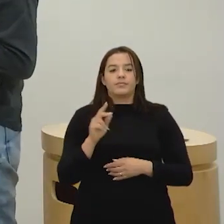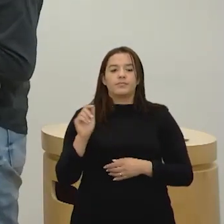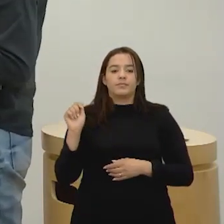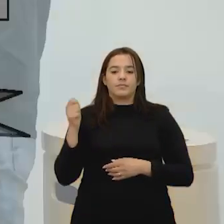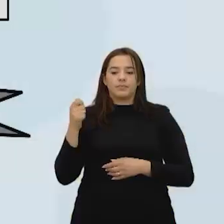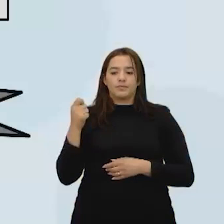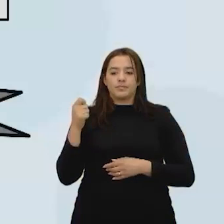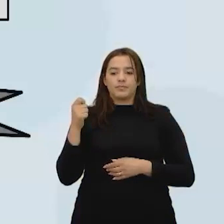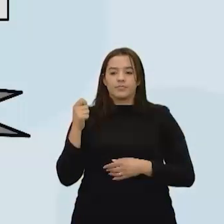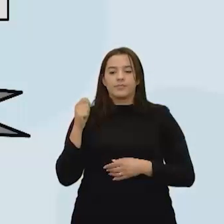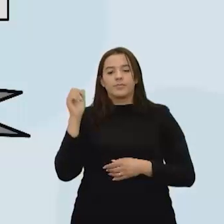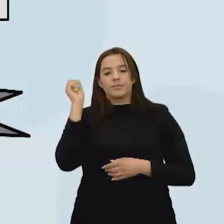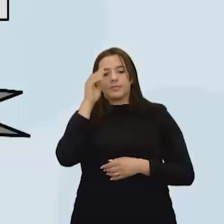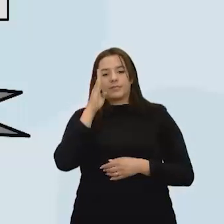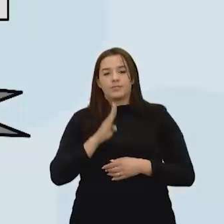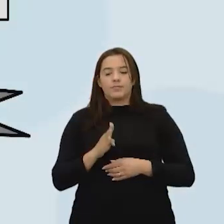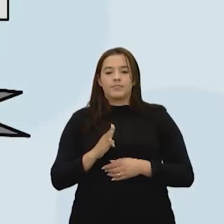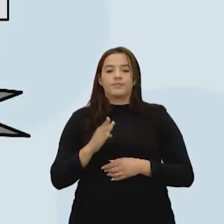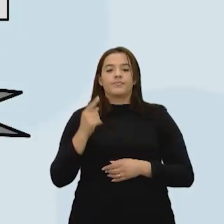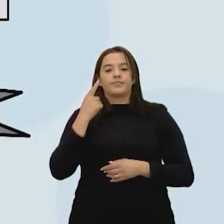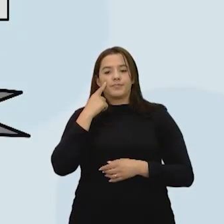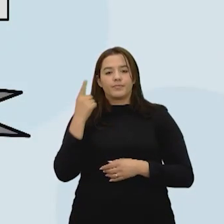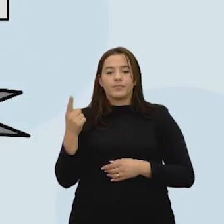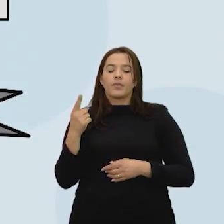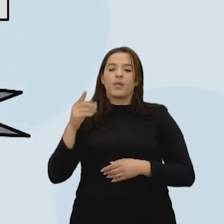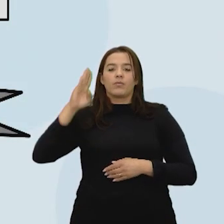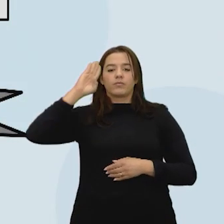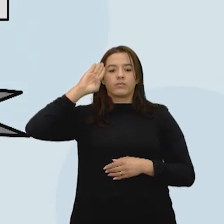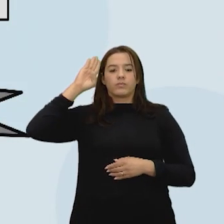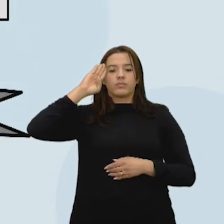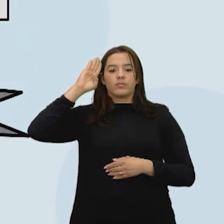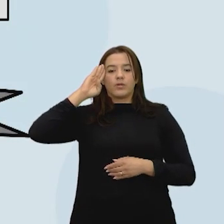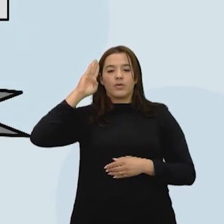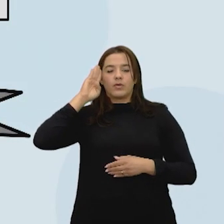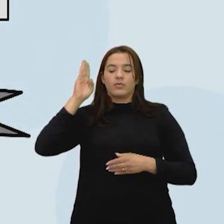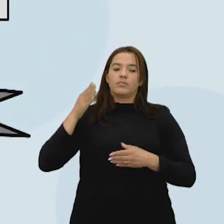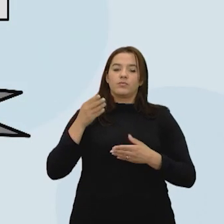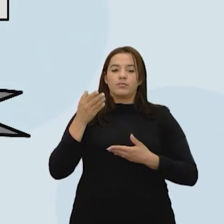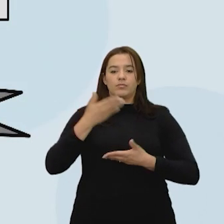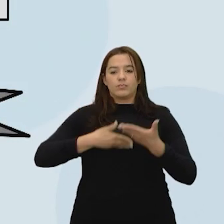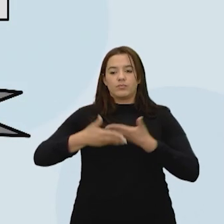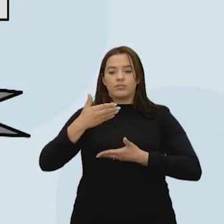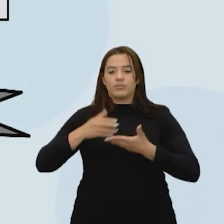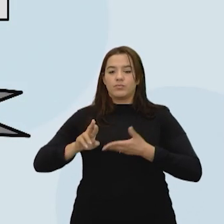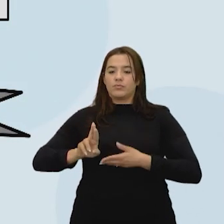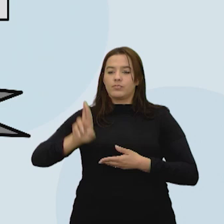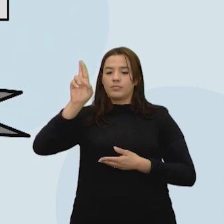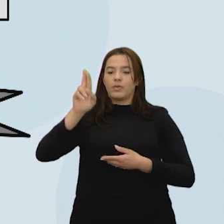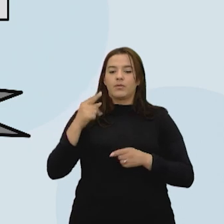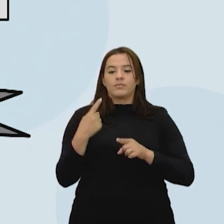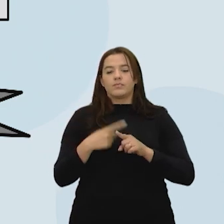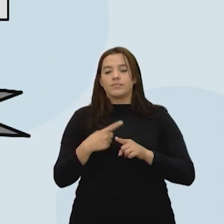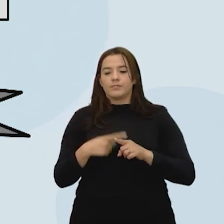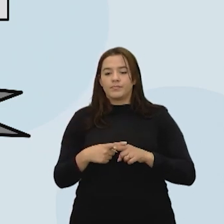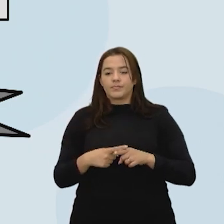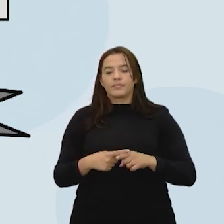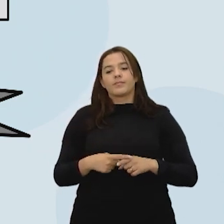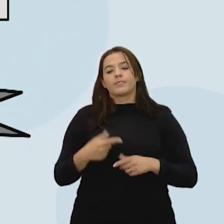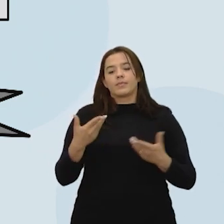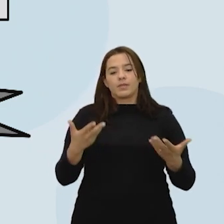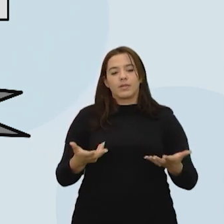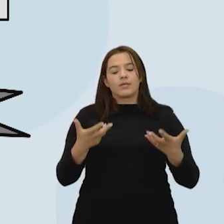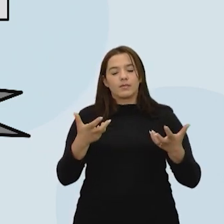Na Argentina, assim como no Brasil, os ditadores generais se revezavam. E por que isso acontecia? Porque ela